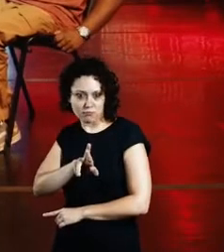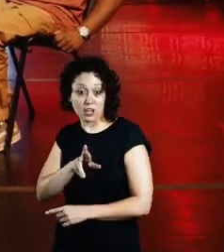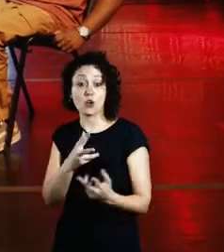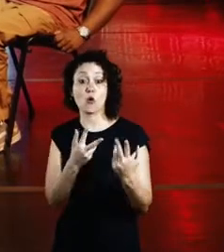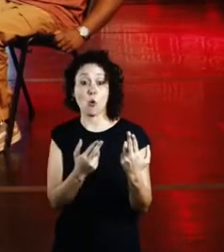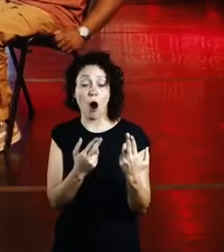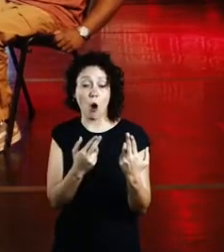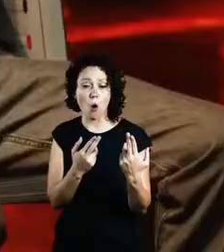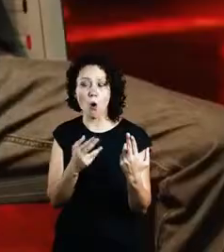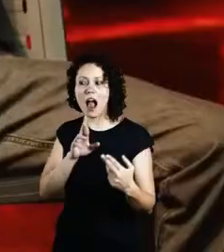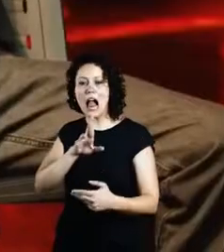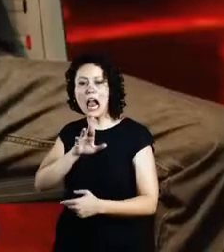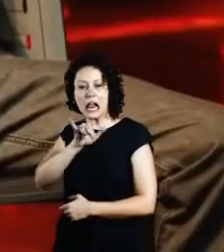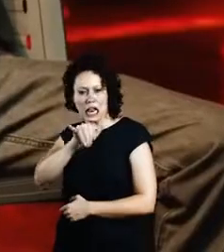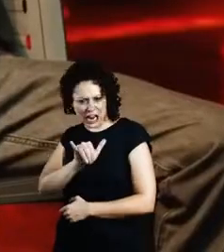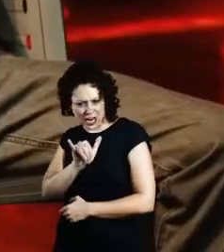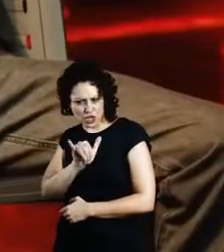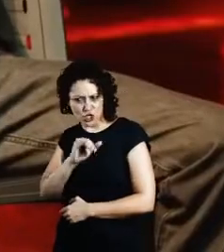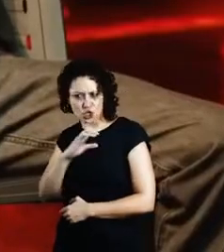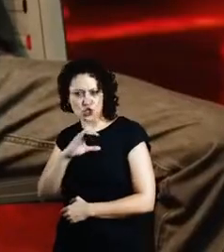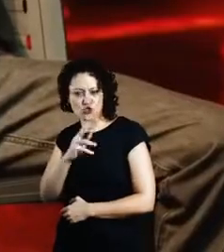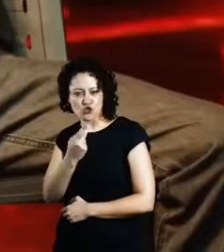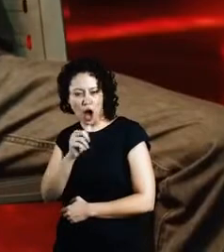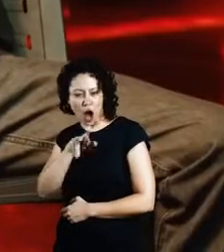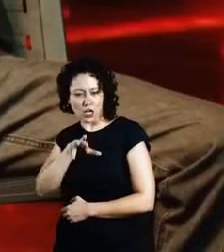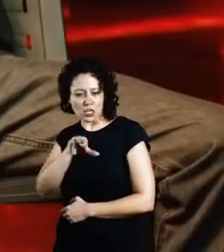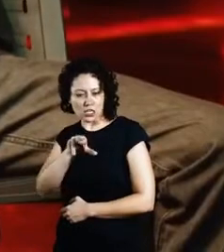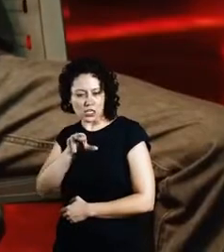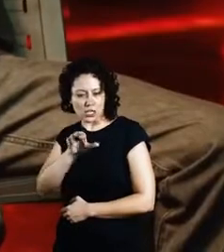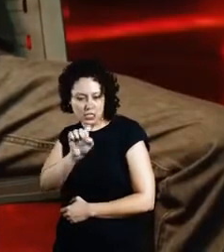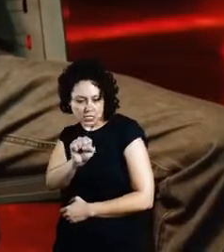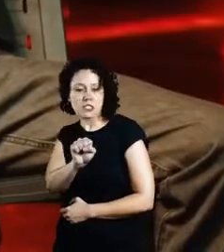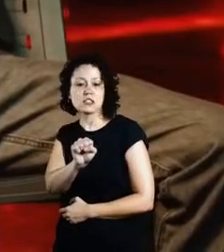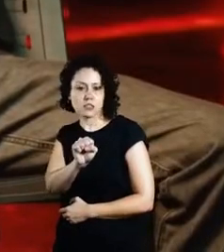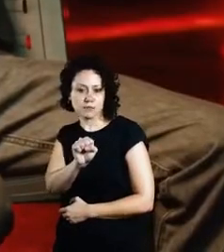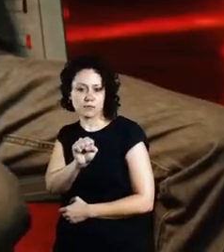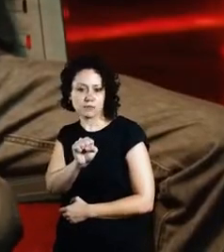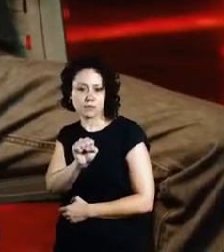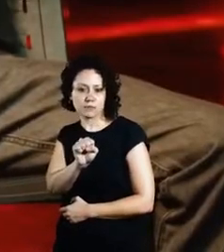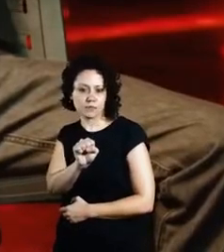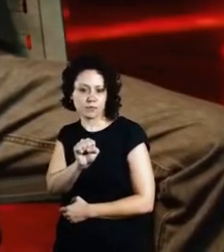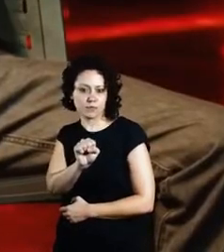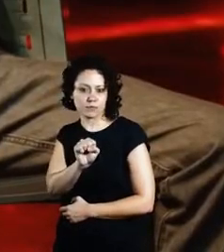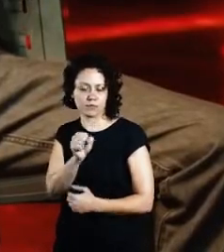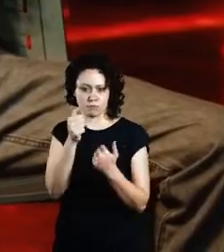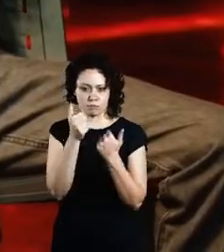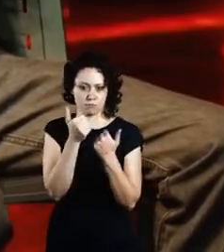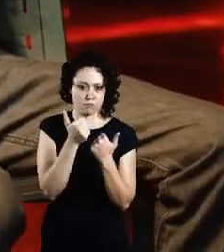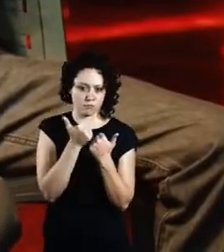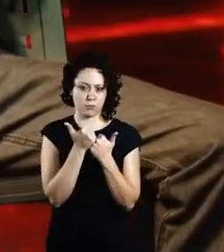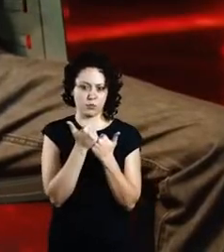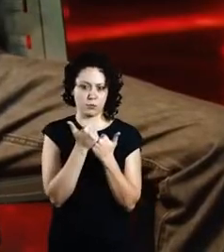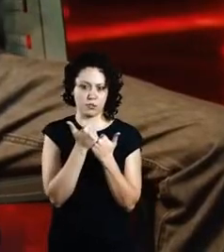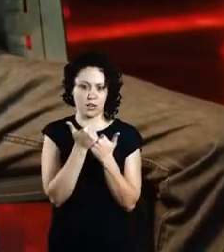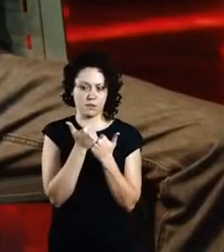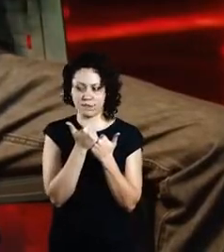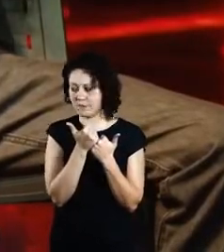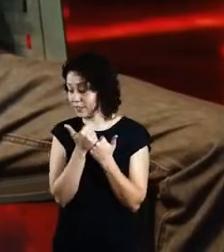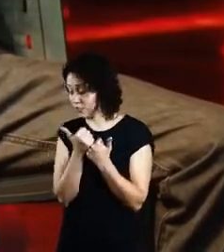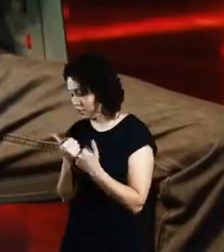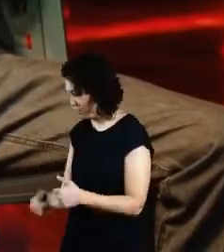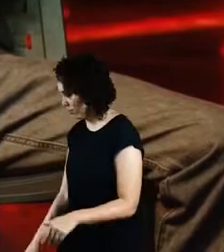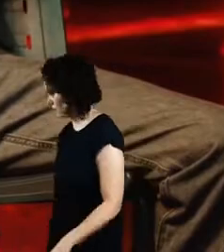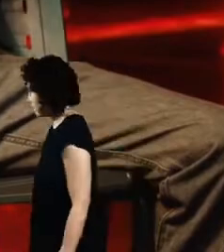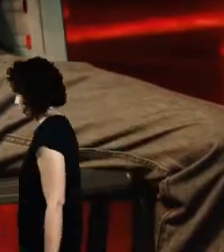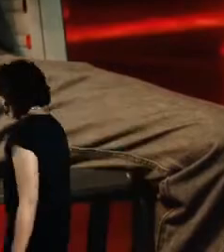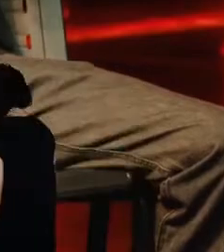música Welcome Back, né? É que nem o Ray Charles do 45. Welcome Back, né? Welcome Back. Welcome Quem que inventou back. Essa, esse... Porque a